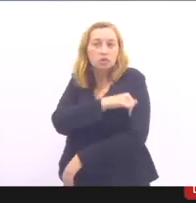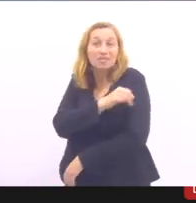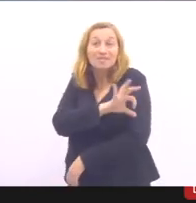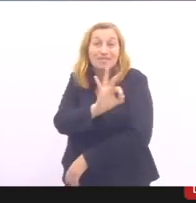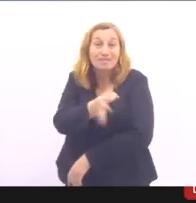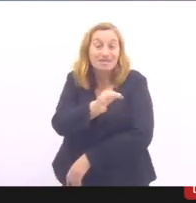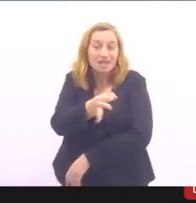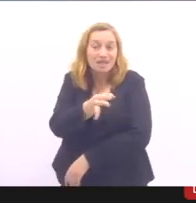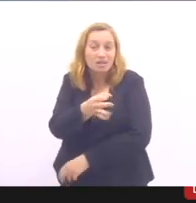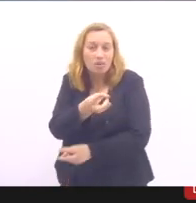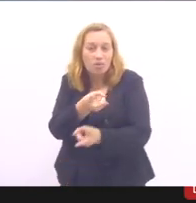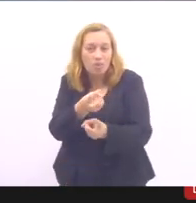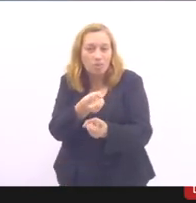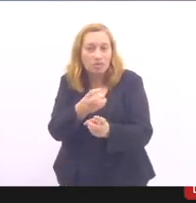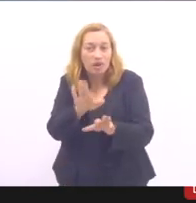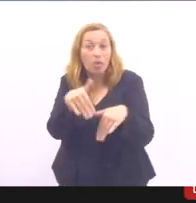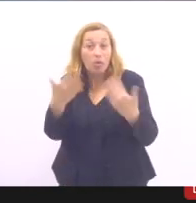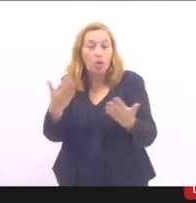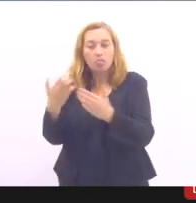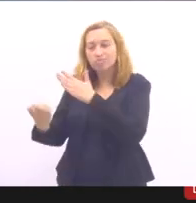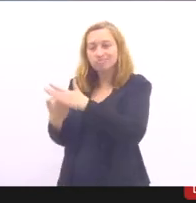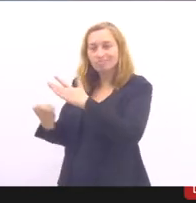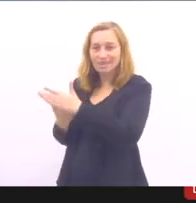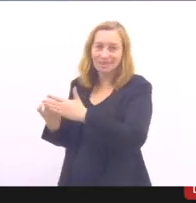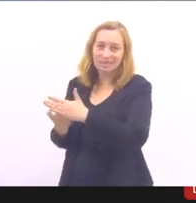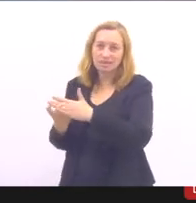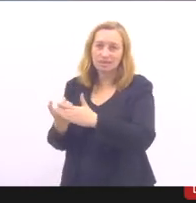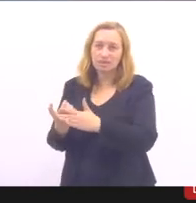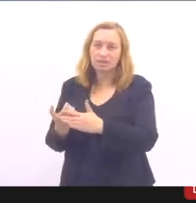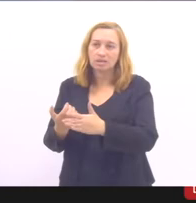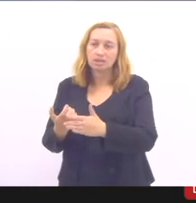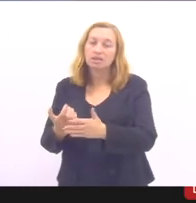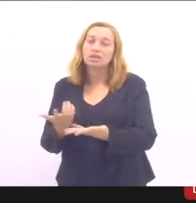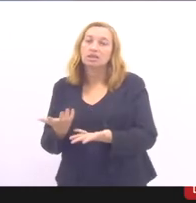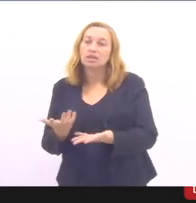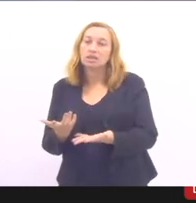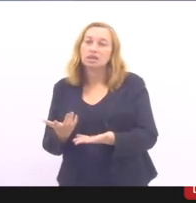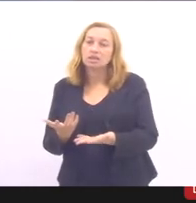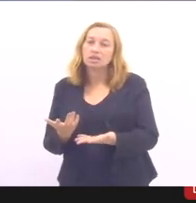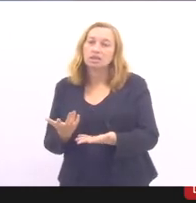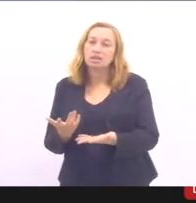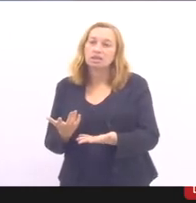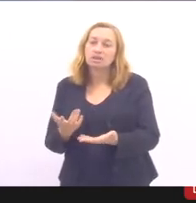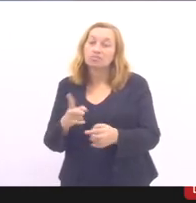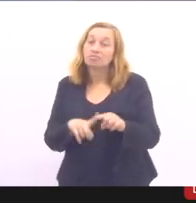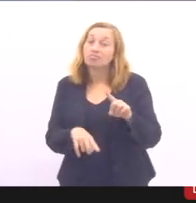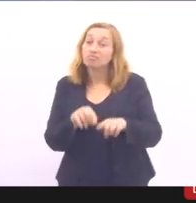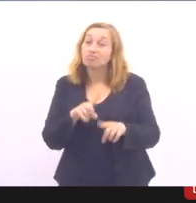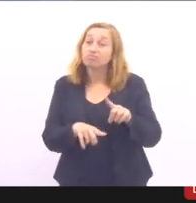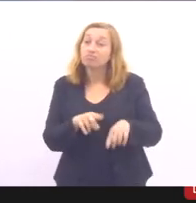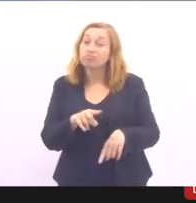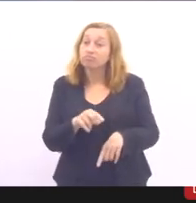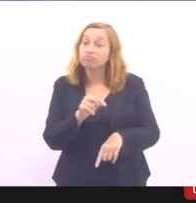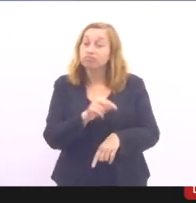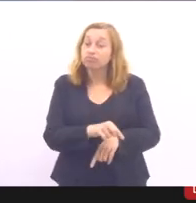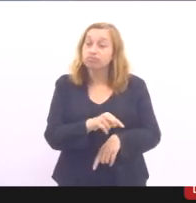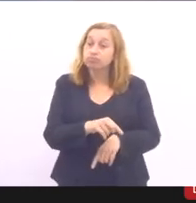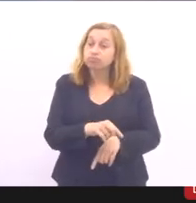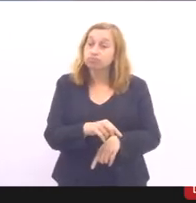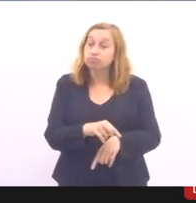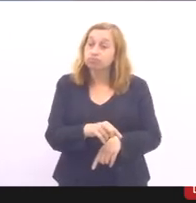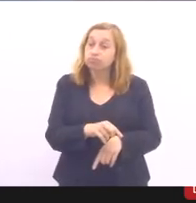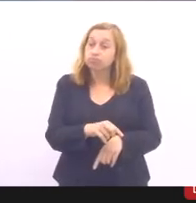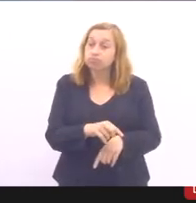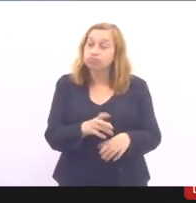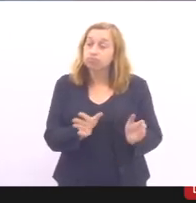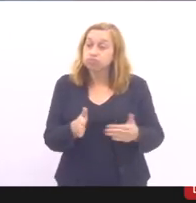justamente identificar quais são essas empresas que colocam esse material no mercado aqui das embalagens